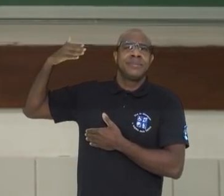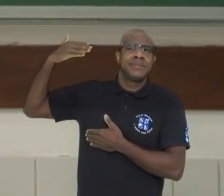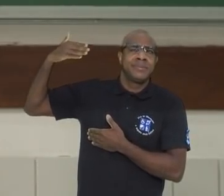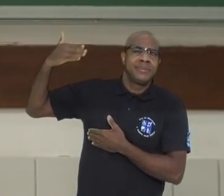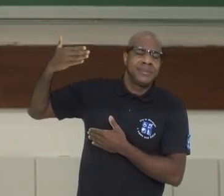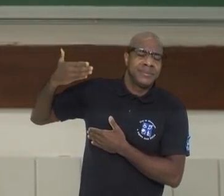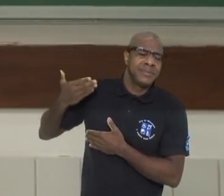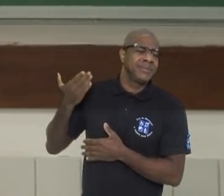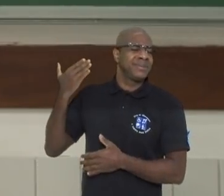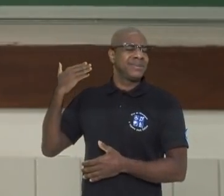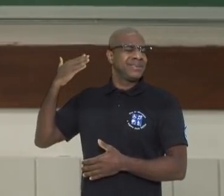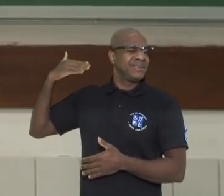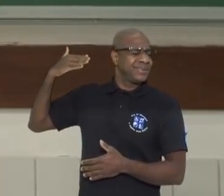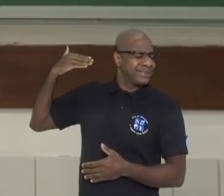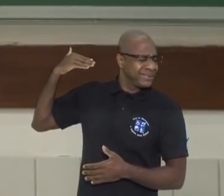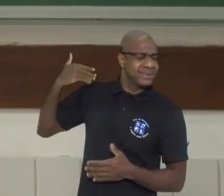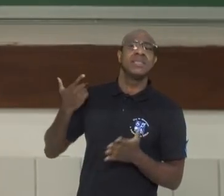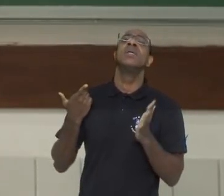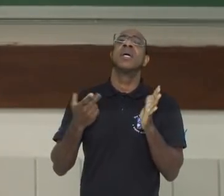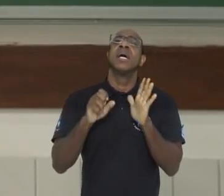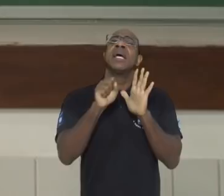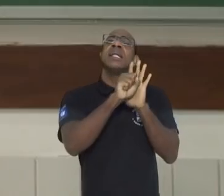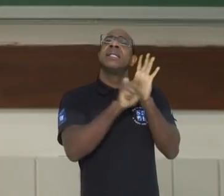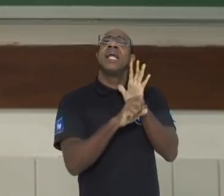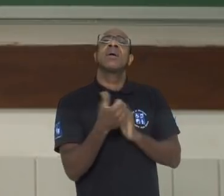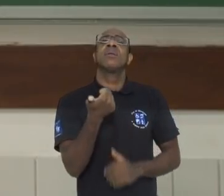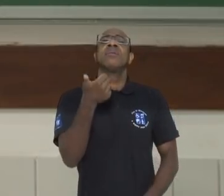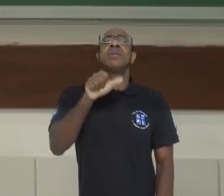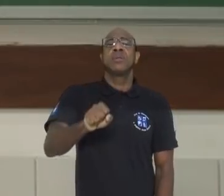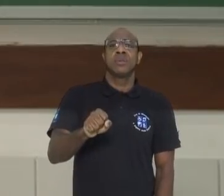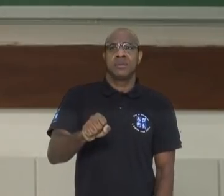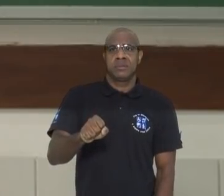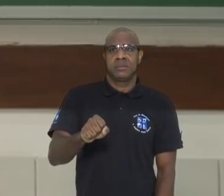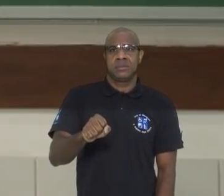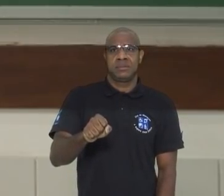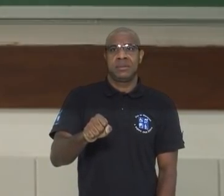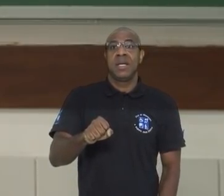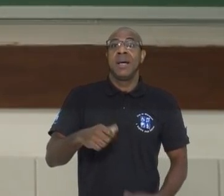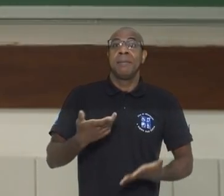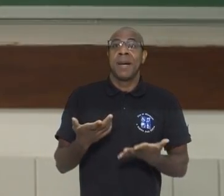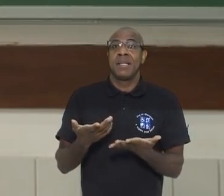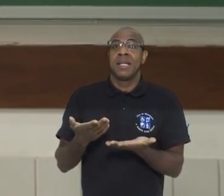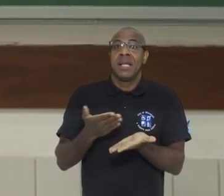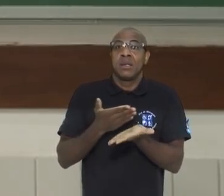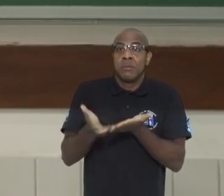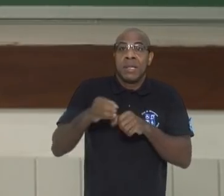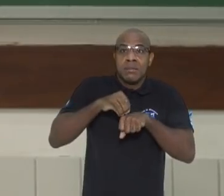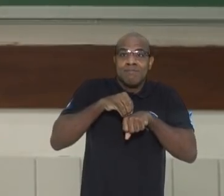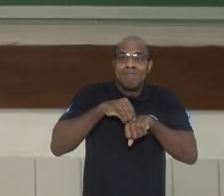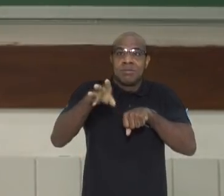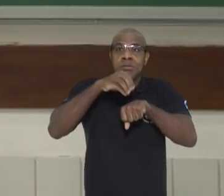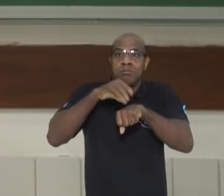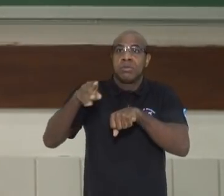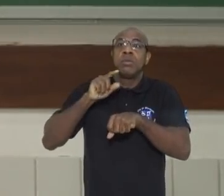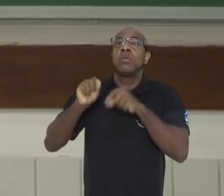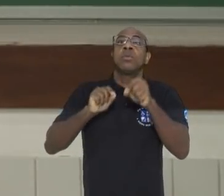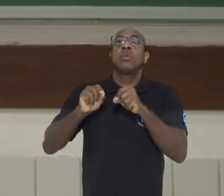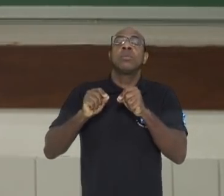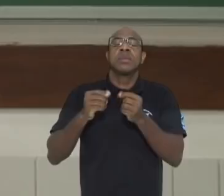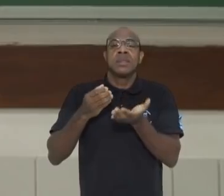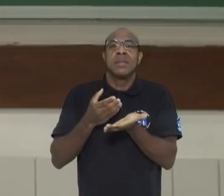17, 18, mas ele se torna popular quando nascem os jornais, os grandes jornais, no século